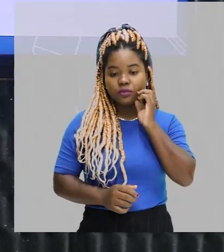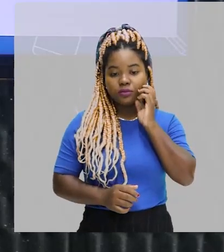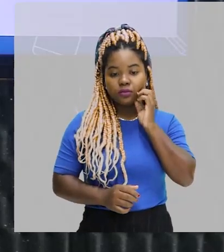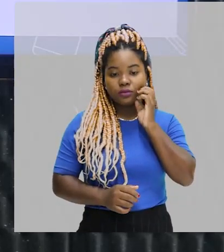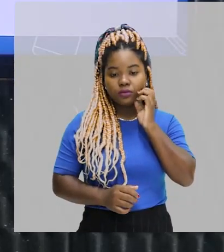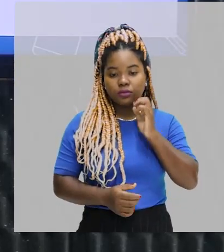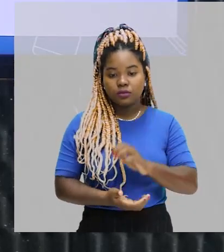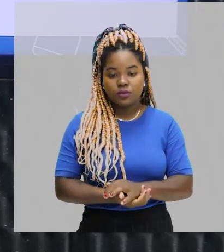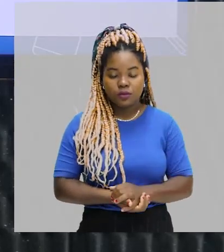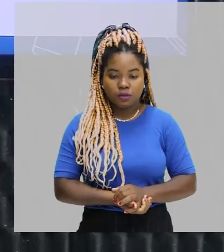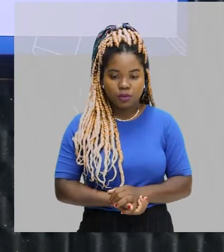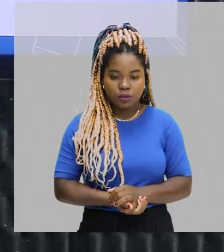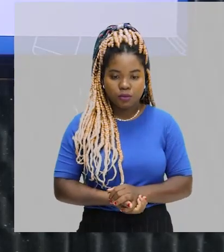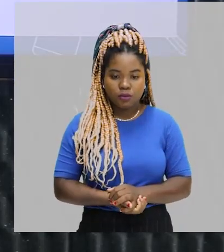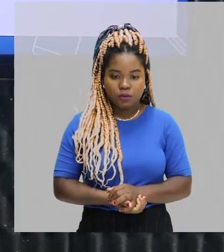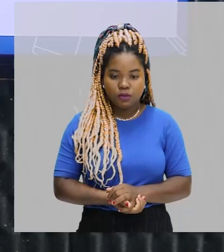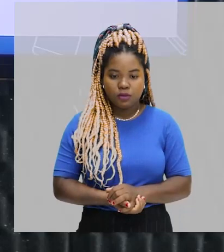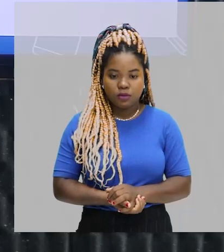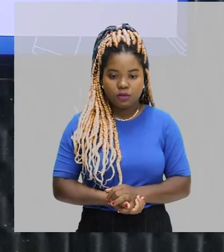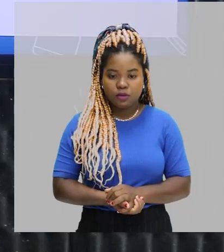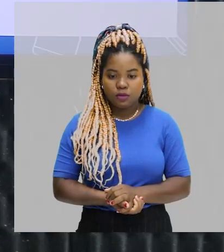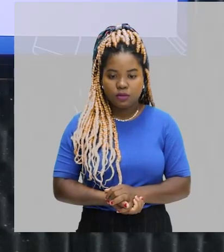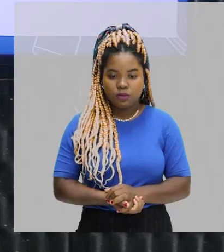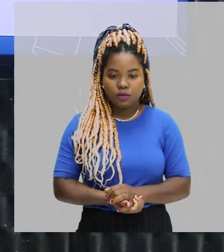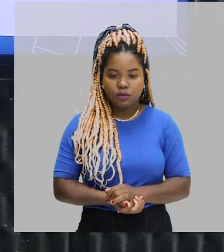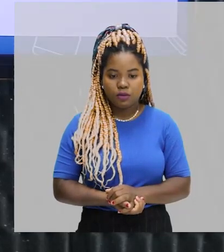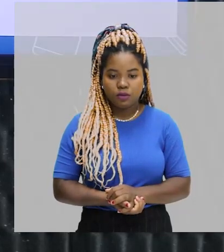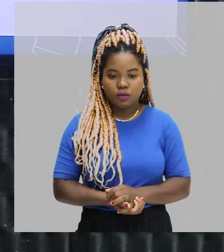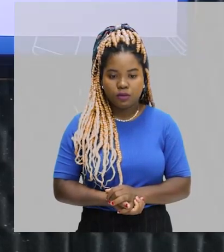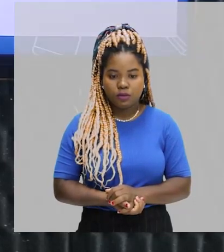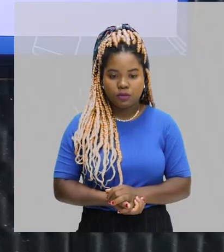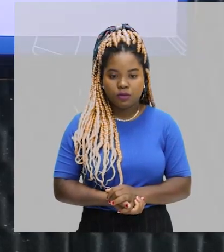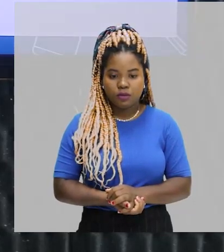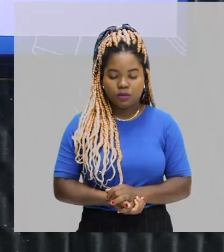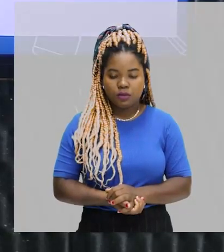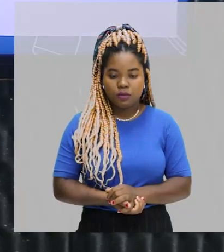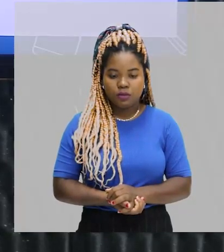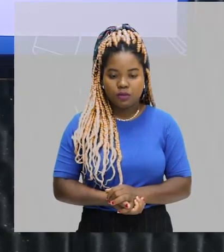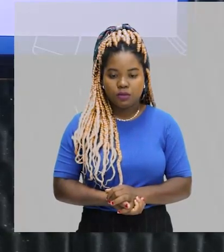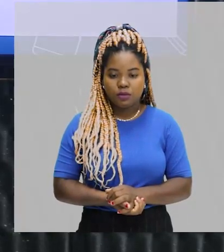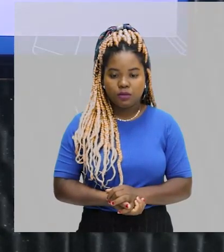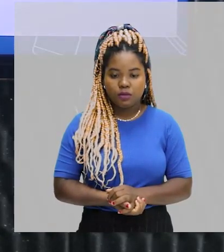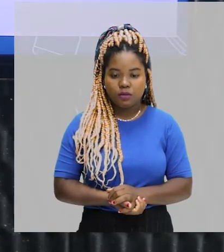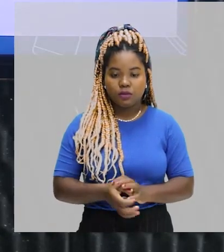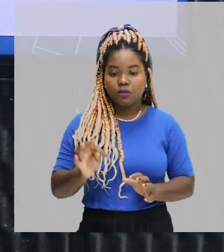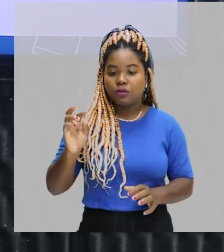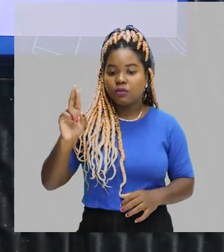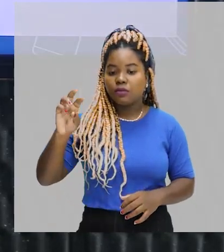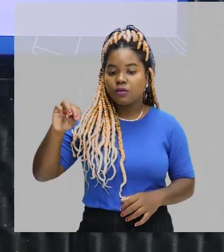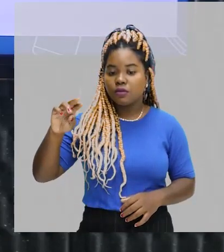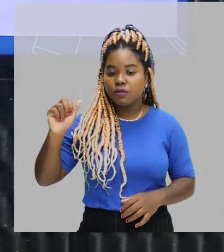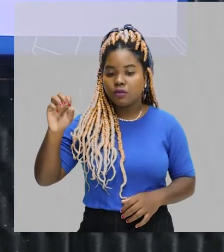Existe uma relação profunda entre homem e sociedade que os torna dependentes,